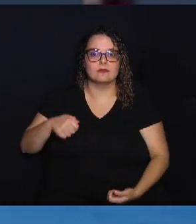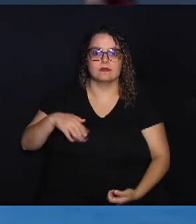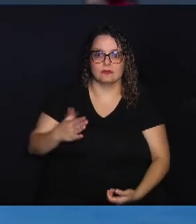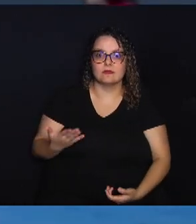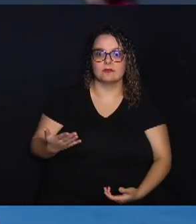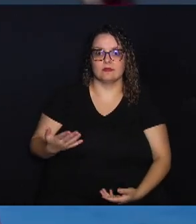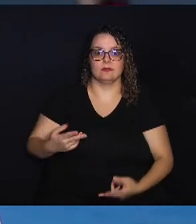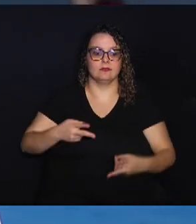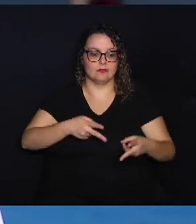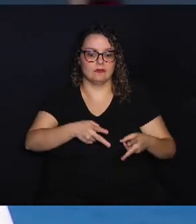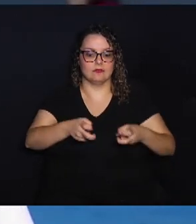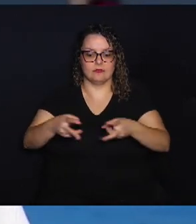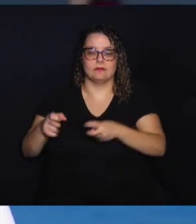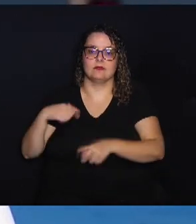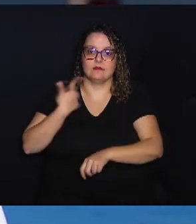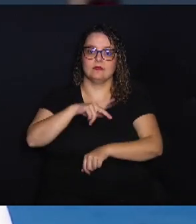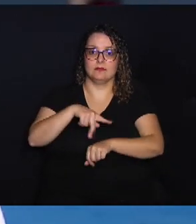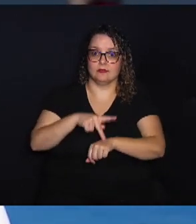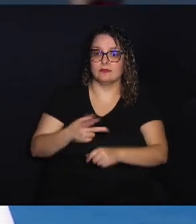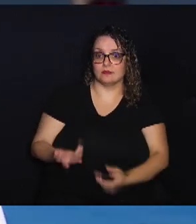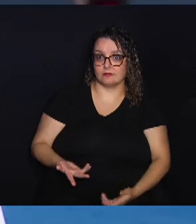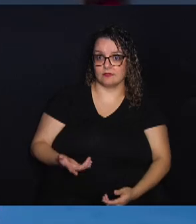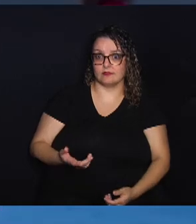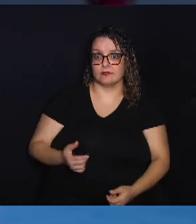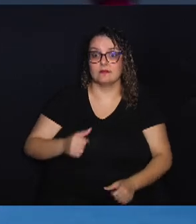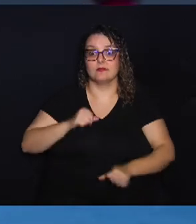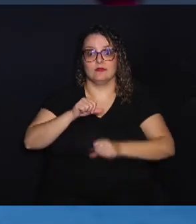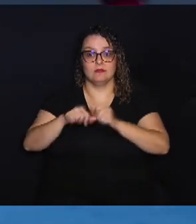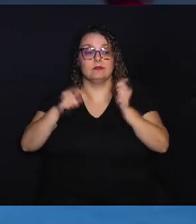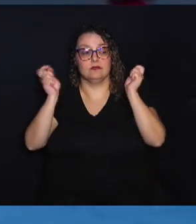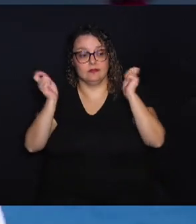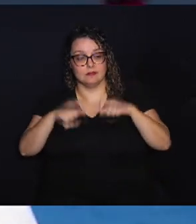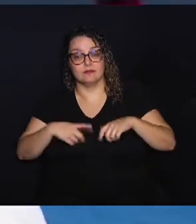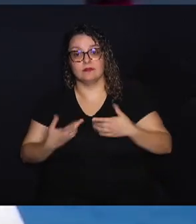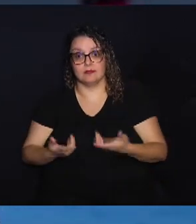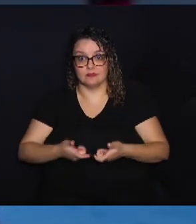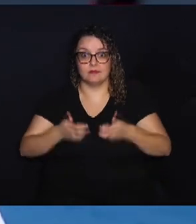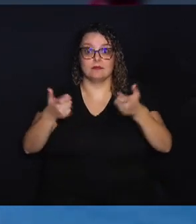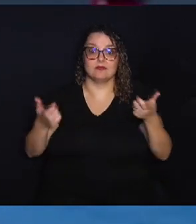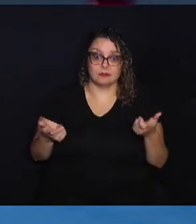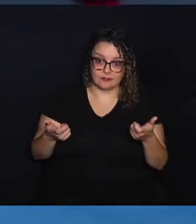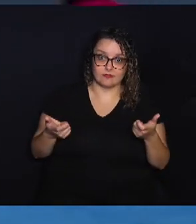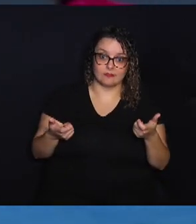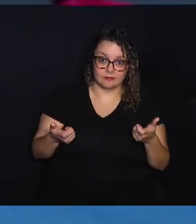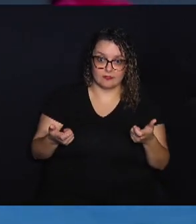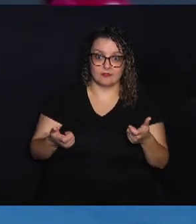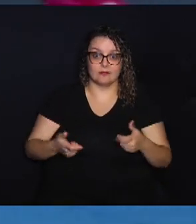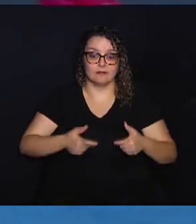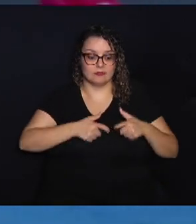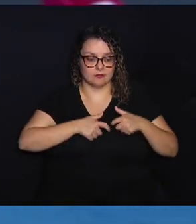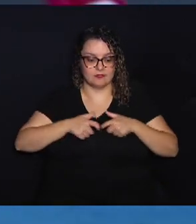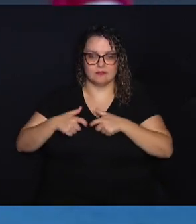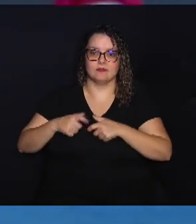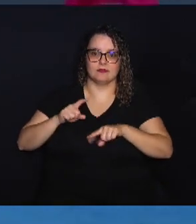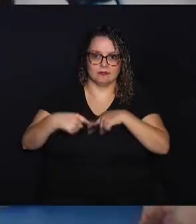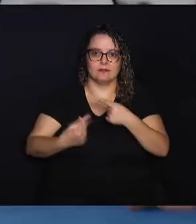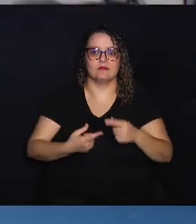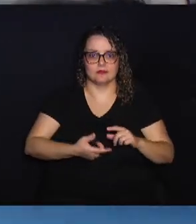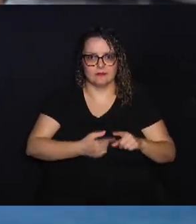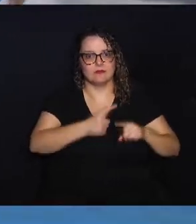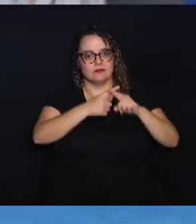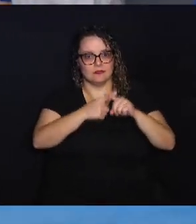mais reconhecido no nosso país e virando cada vez mais uma potência, com um potencial muito grande de medalhas aí para os próximos jogos,